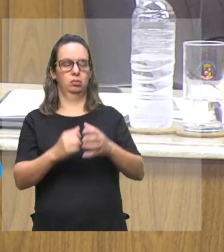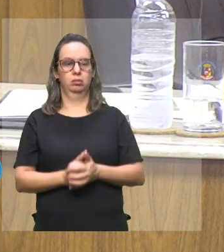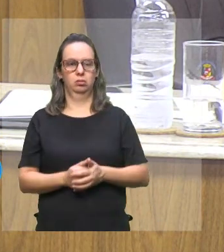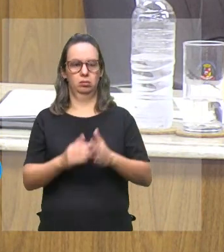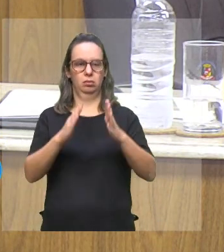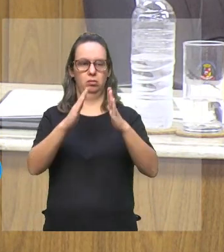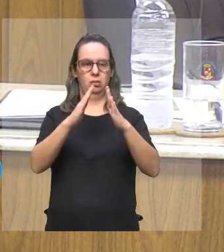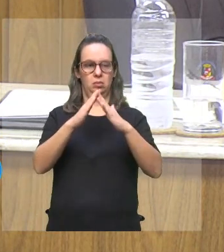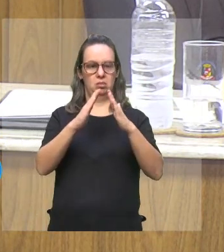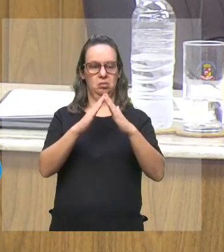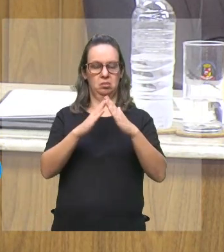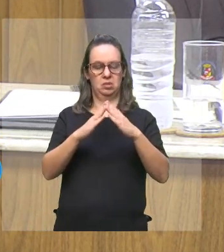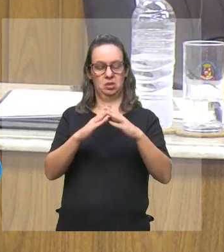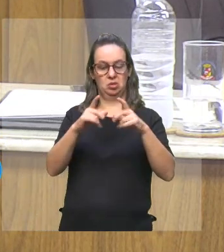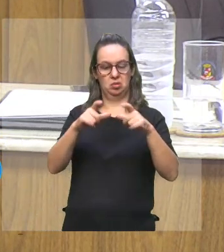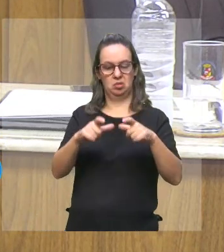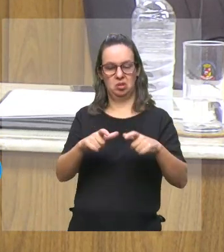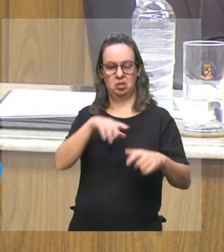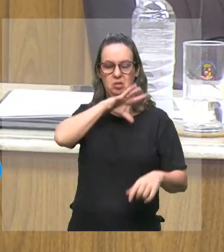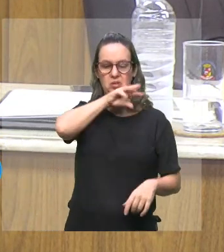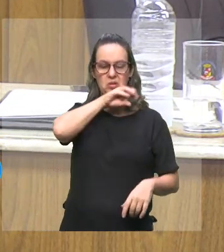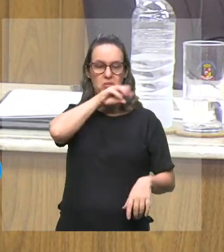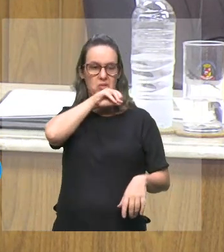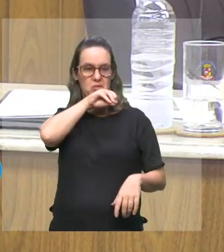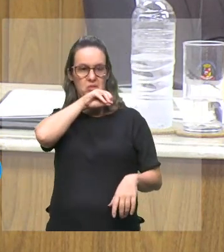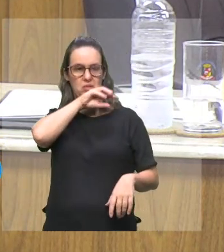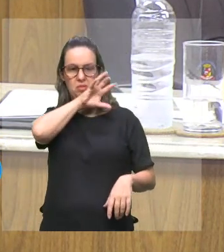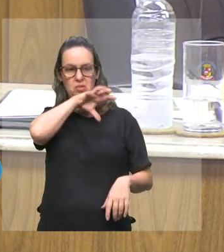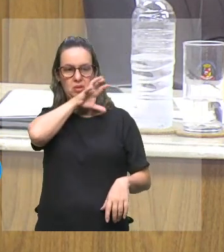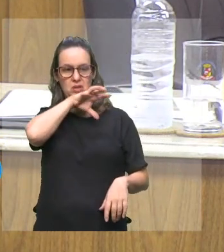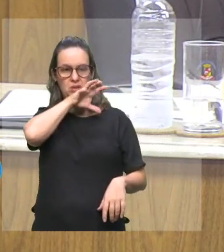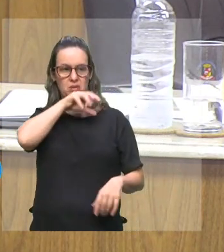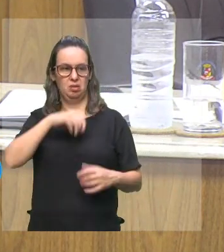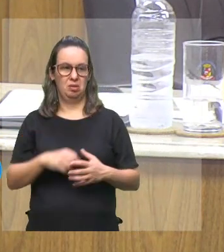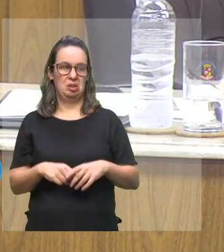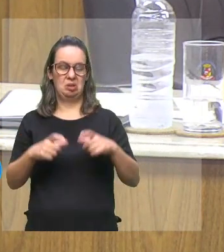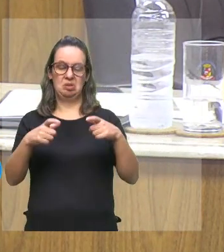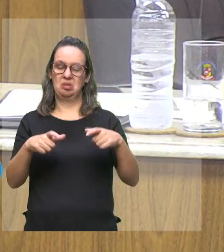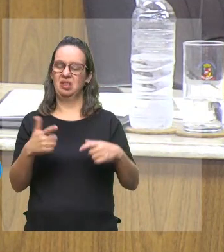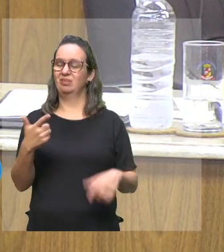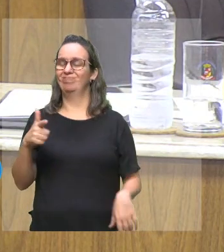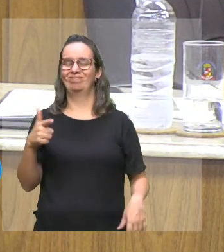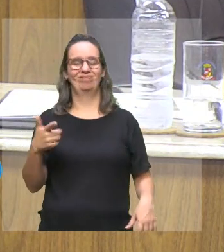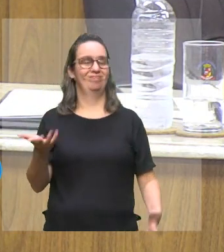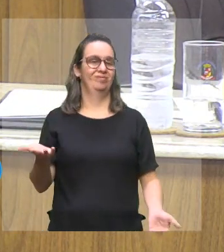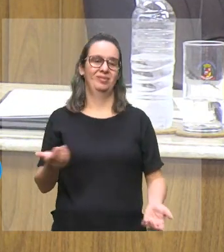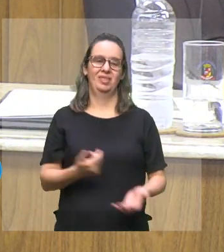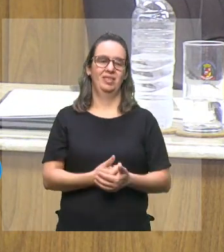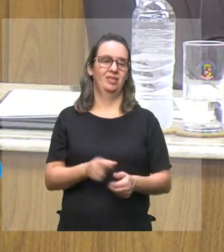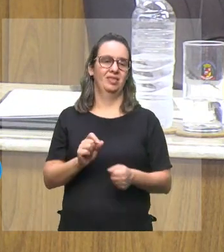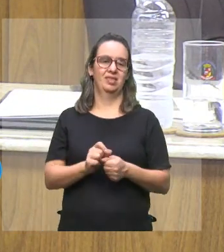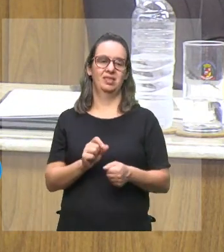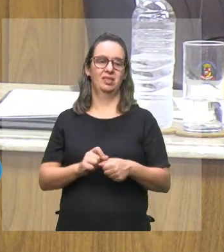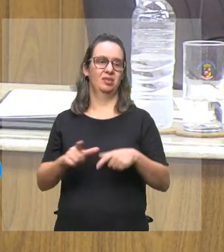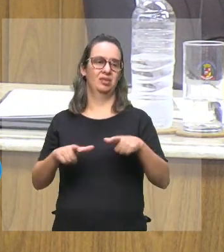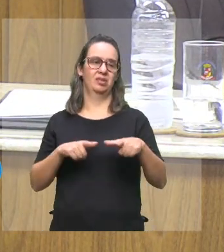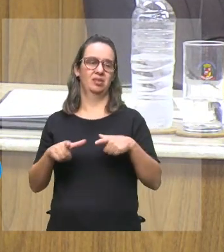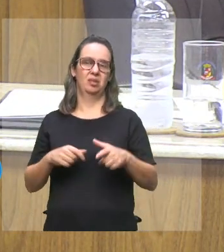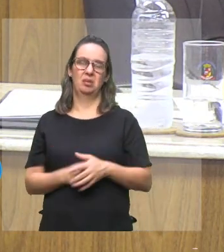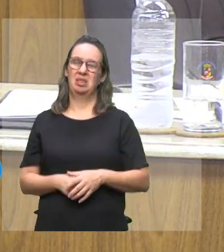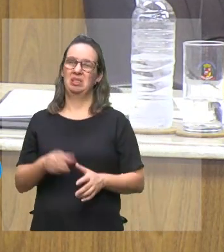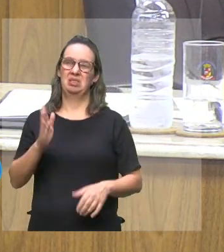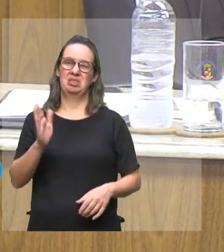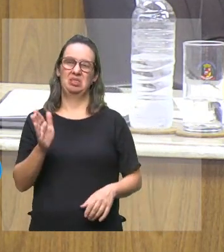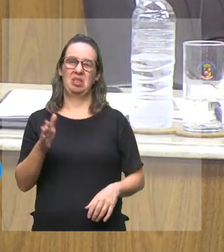redes sociais. E aí esse espaço ele jamais chegou a cumprir a função. Acho que já faz uns 6 meses, a gente